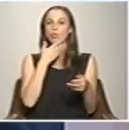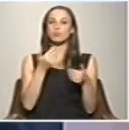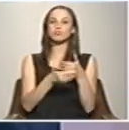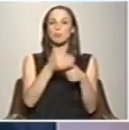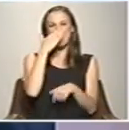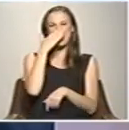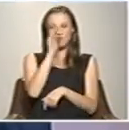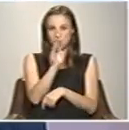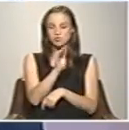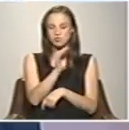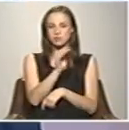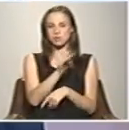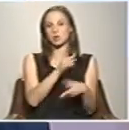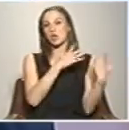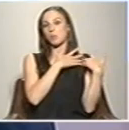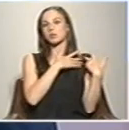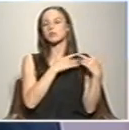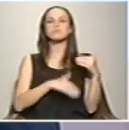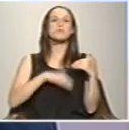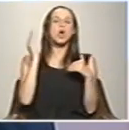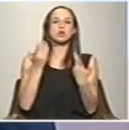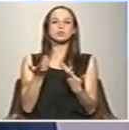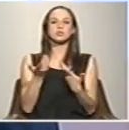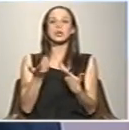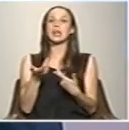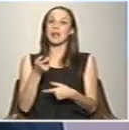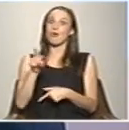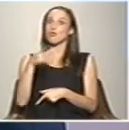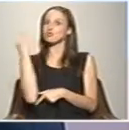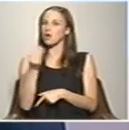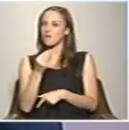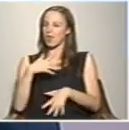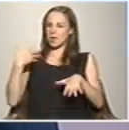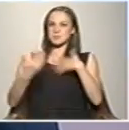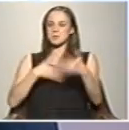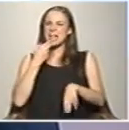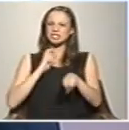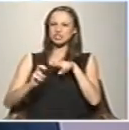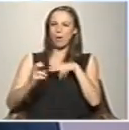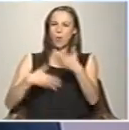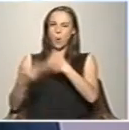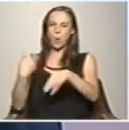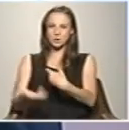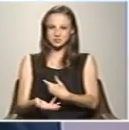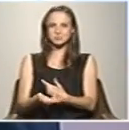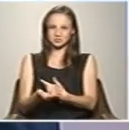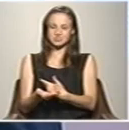competências, calhar, de energia e de criatividade que os mais jovens trazem quando entram no mercado de trabalho.